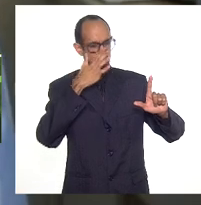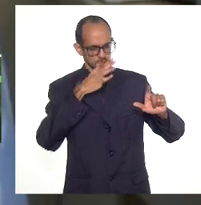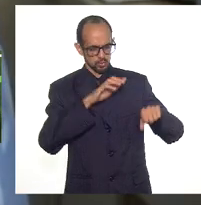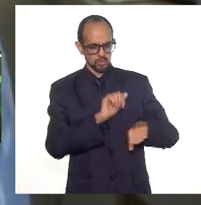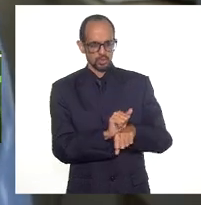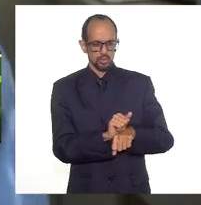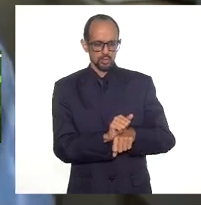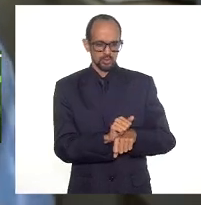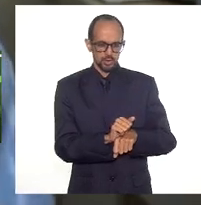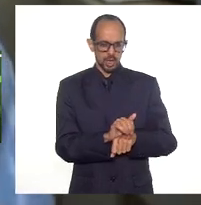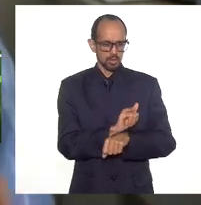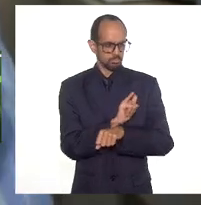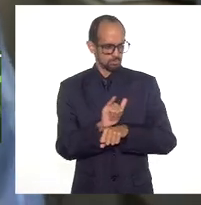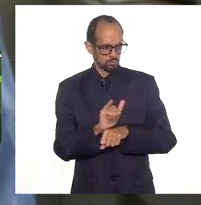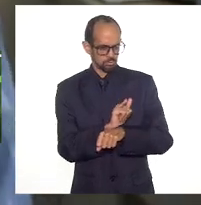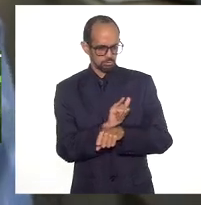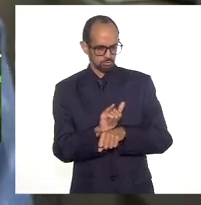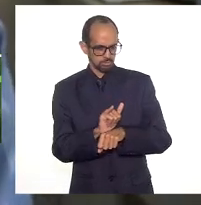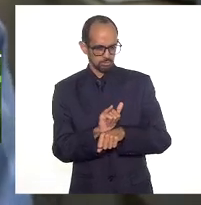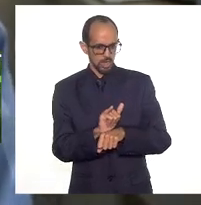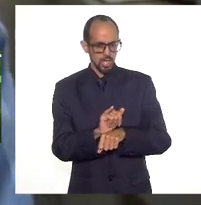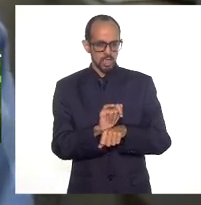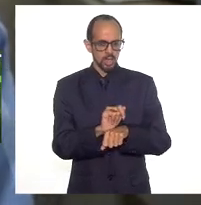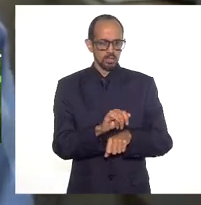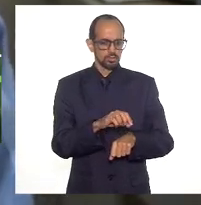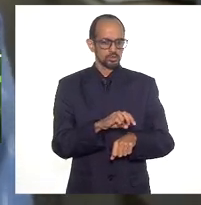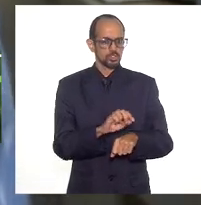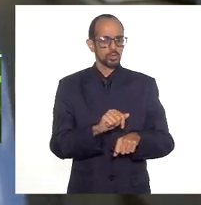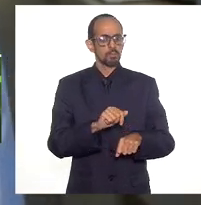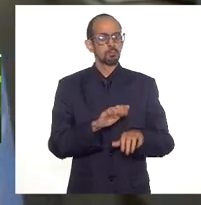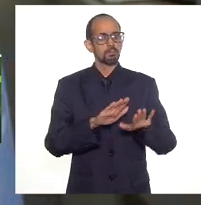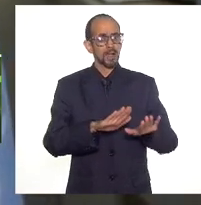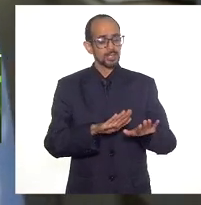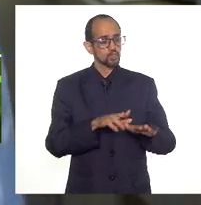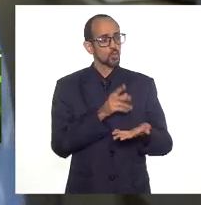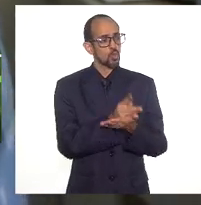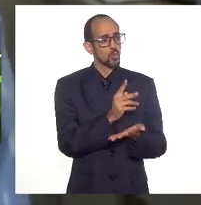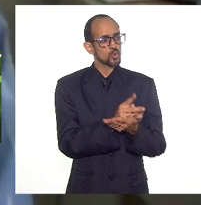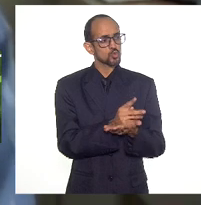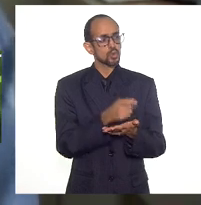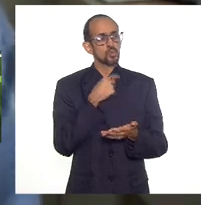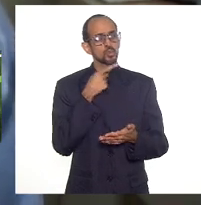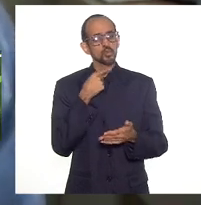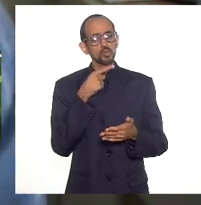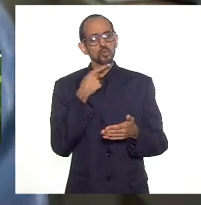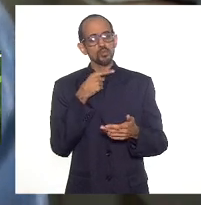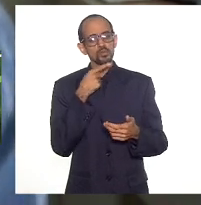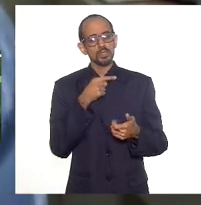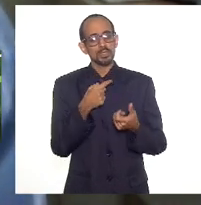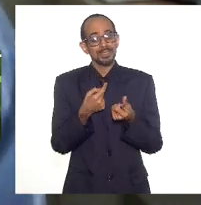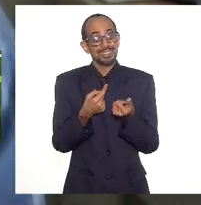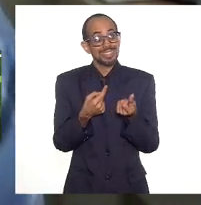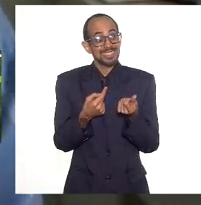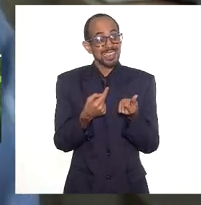né, persistindo ainda uma série de dúvidas sobre 16 itens